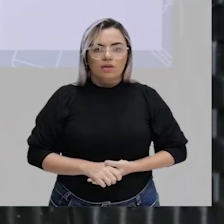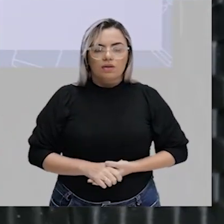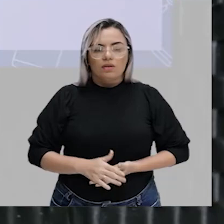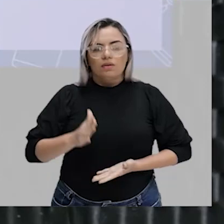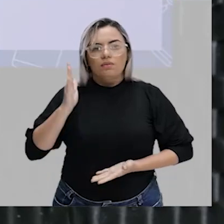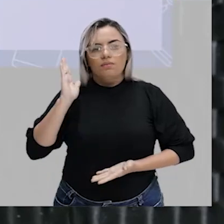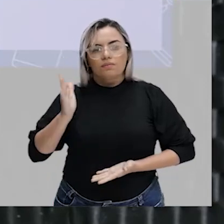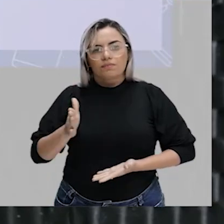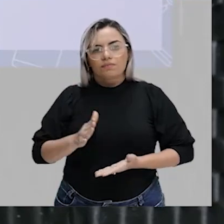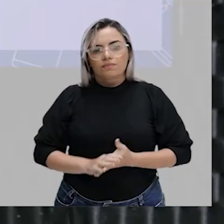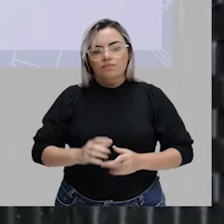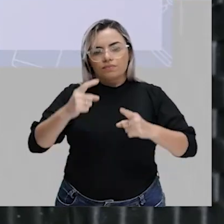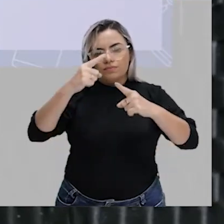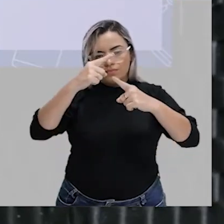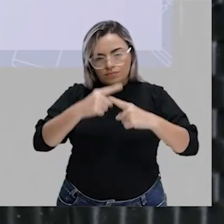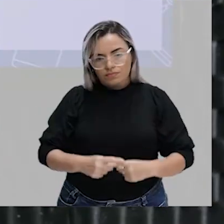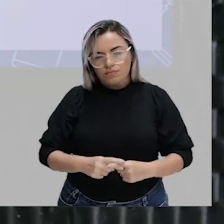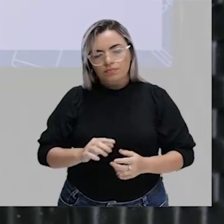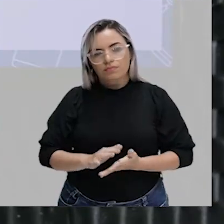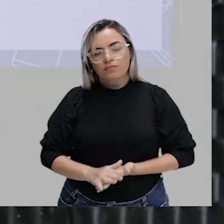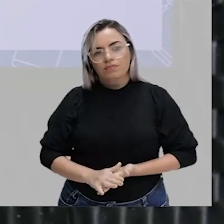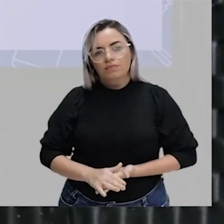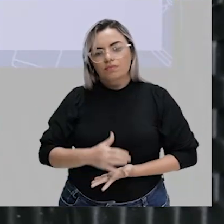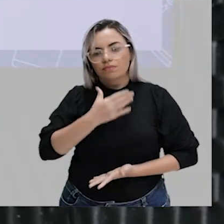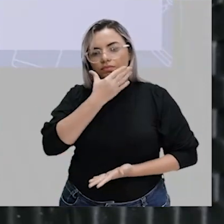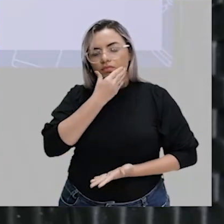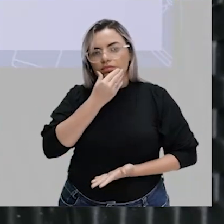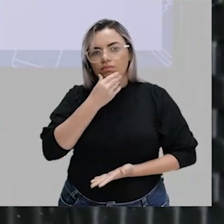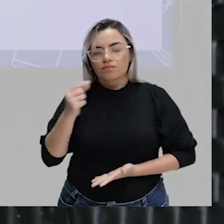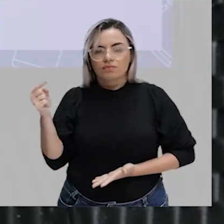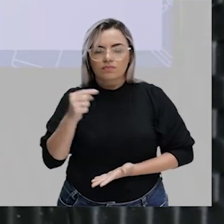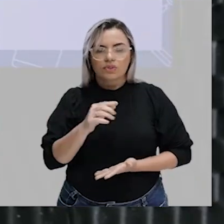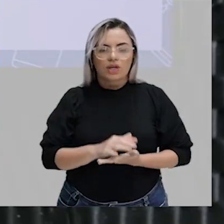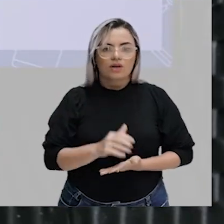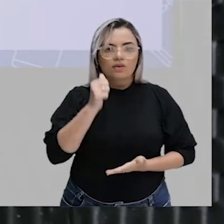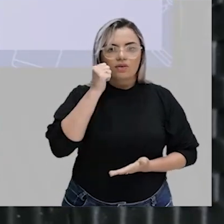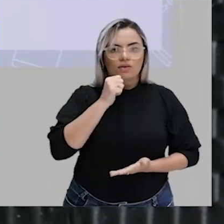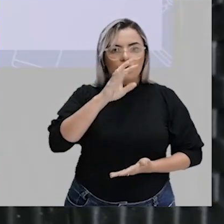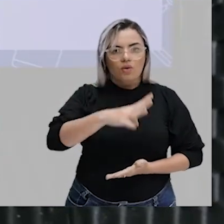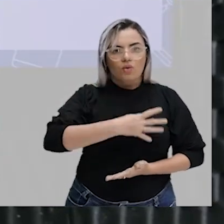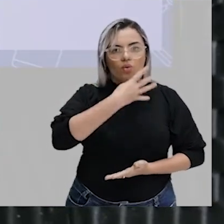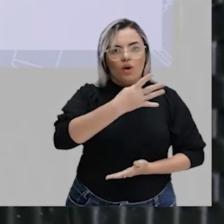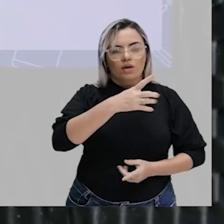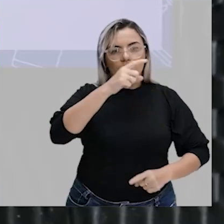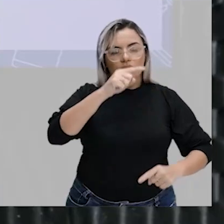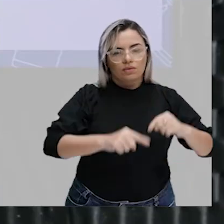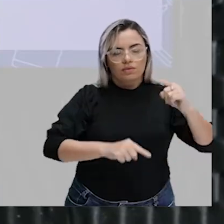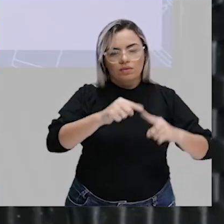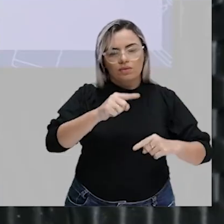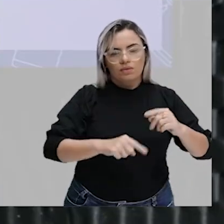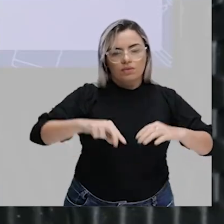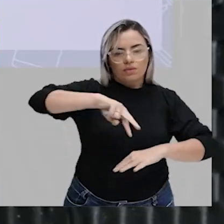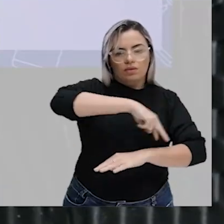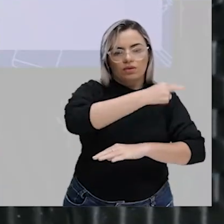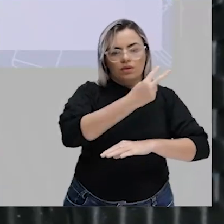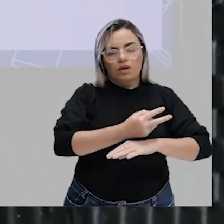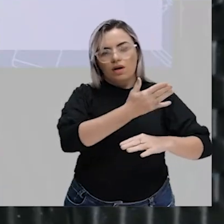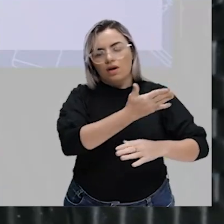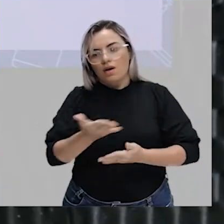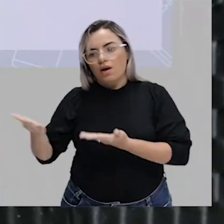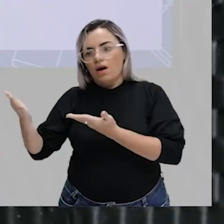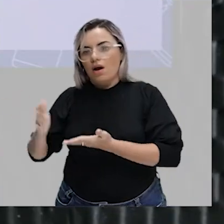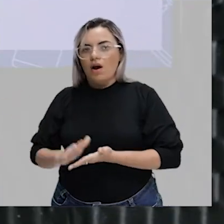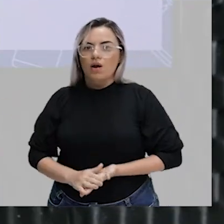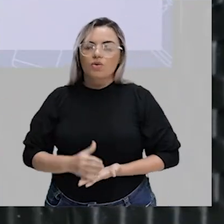Já as provas masculinas. As provas femininas contam de 4, né? 4 aparelhos. As provas masculinas são 6